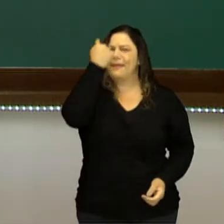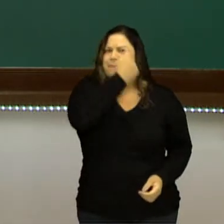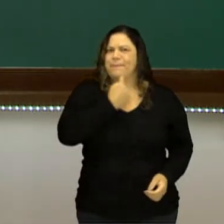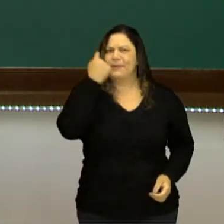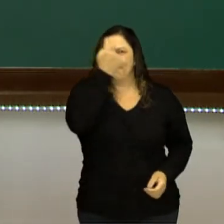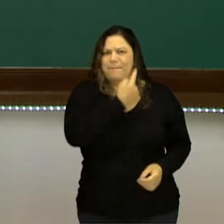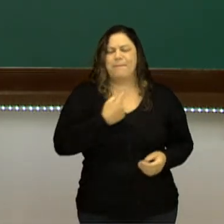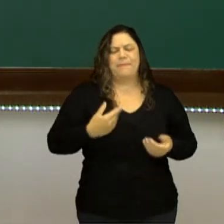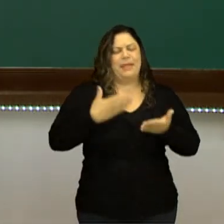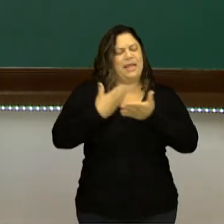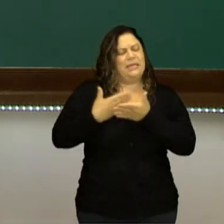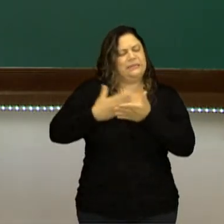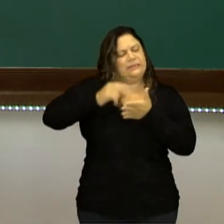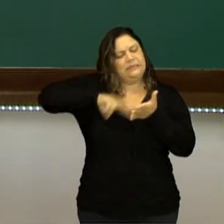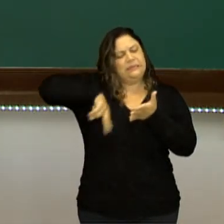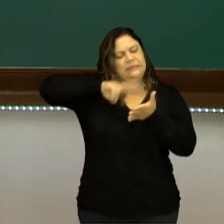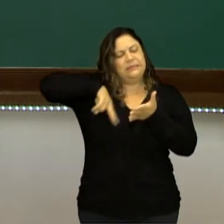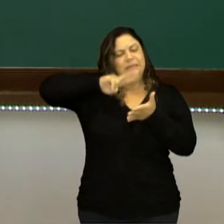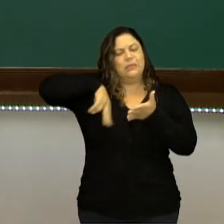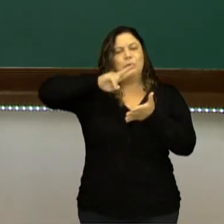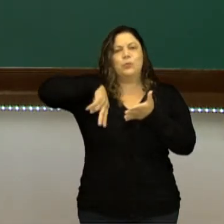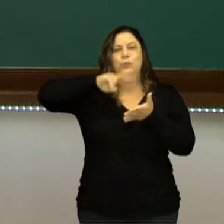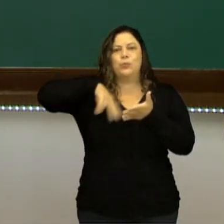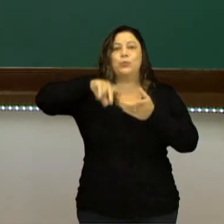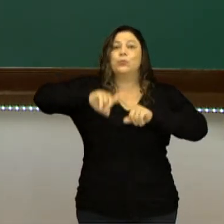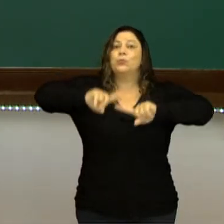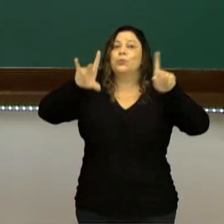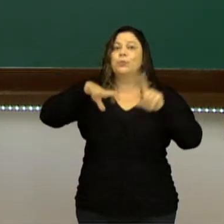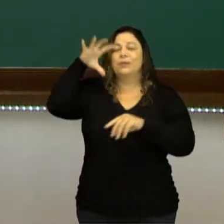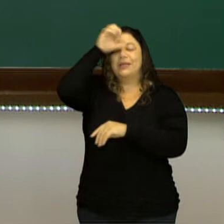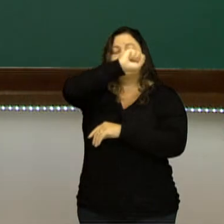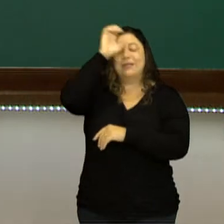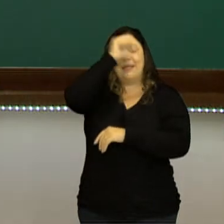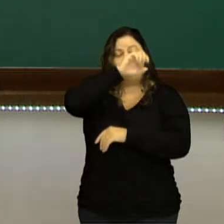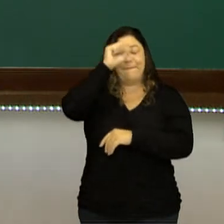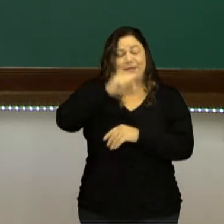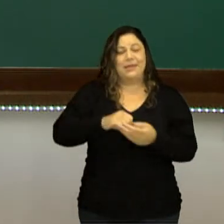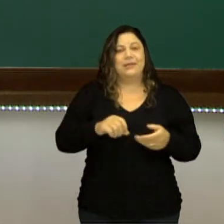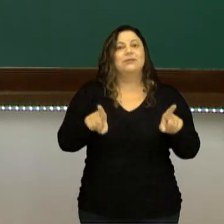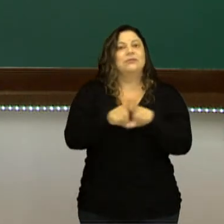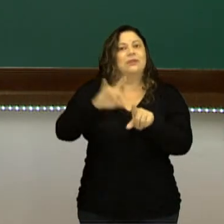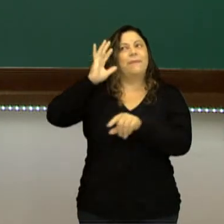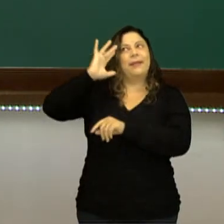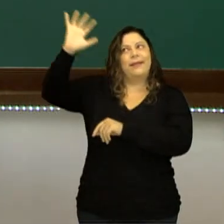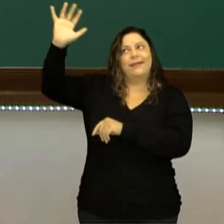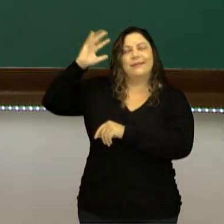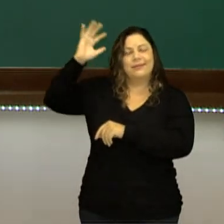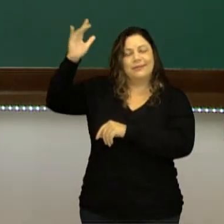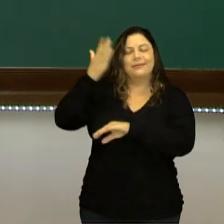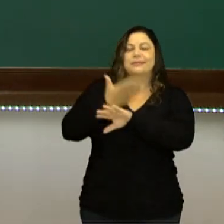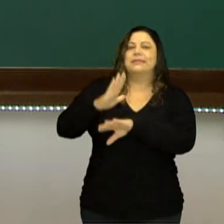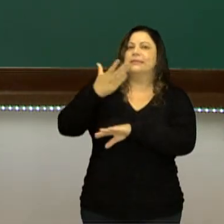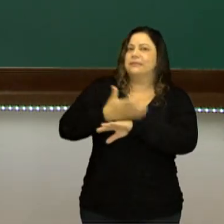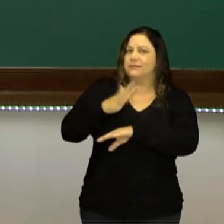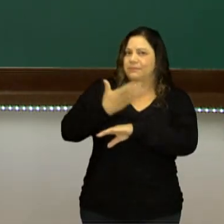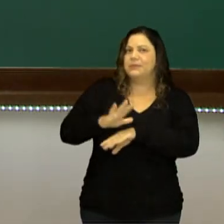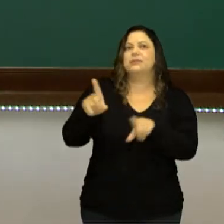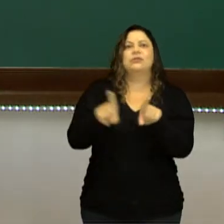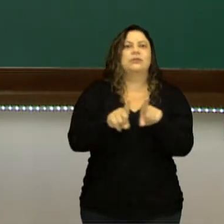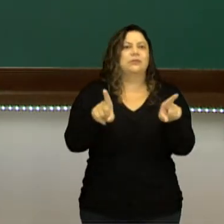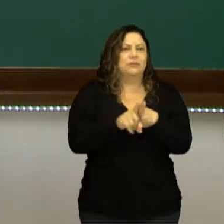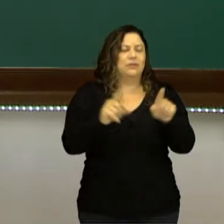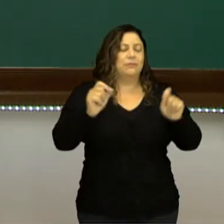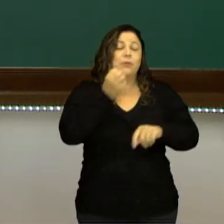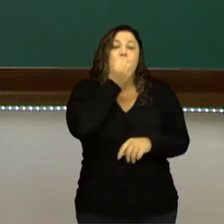leitura, anotação sobre o que se lê. Mas a gente aprende na teoria e eu preciso, então, exercitar aquilo que eu aprendo, né? Então, um